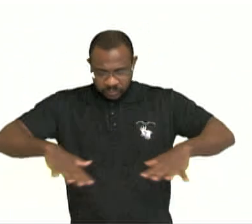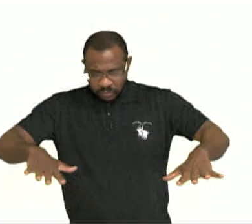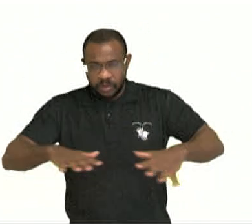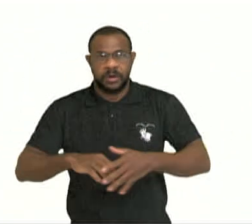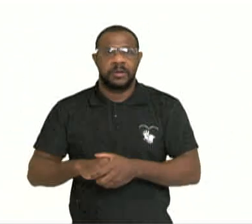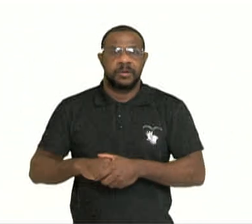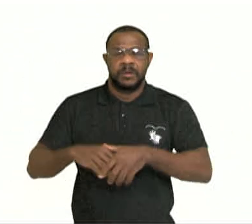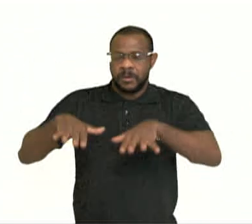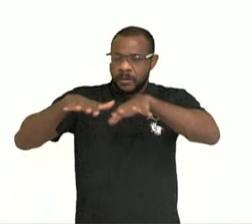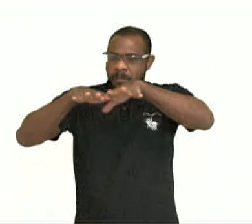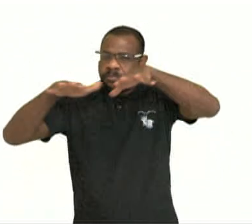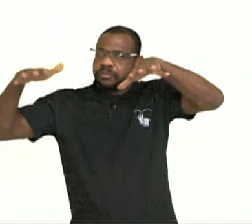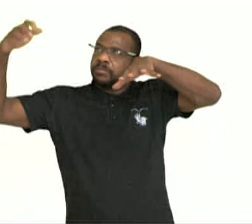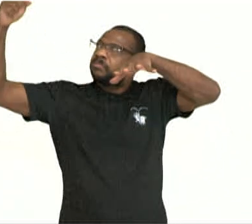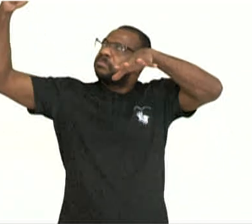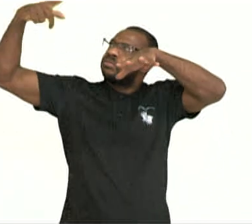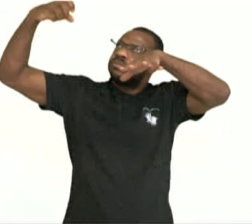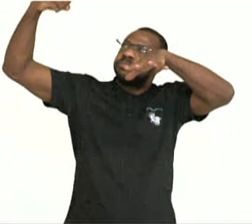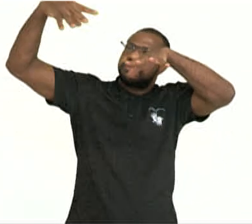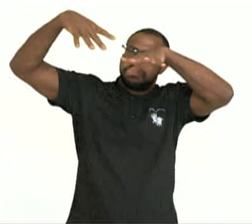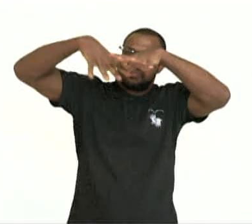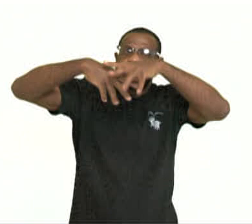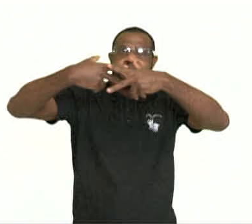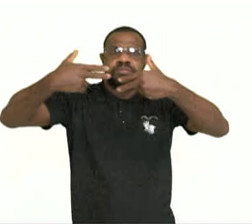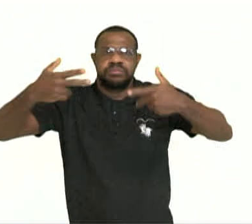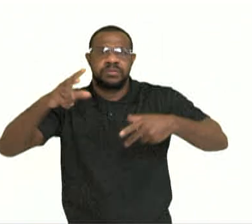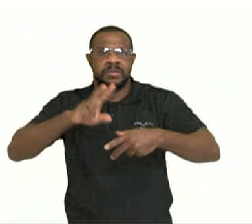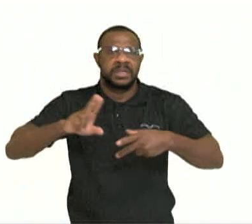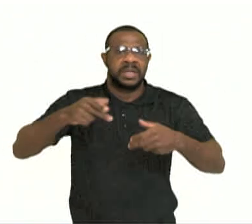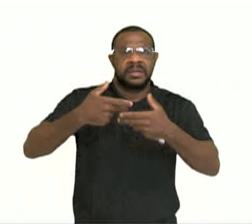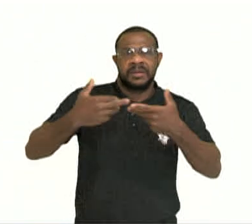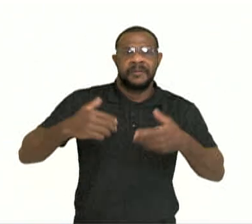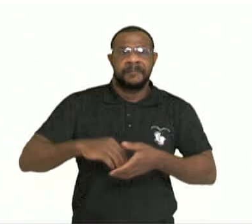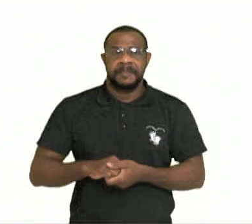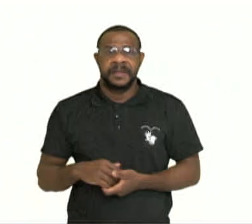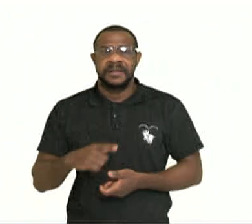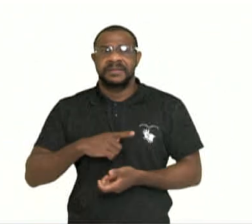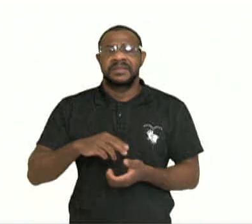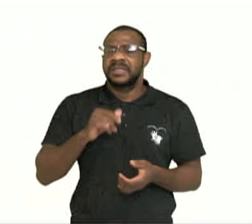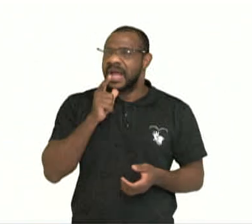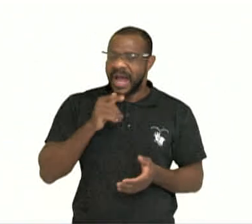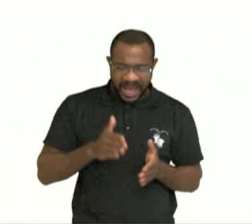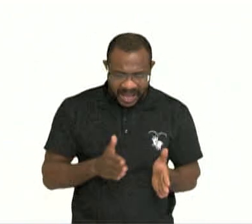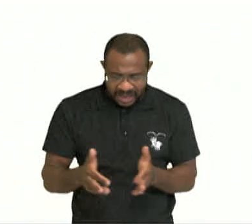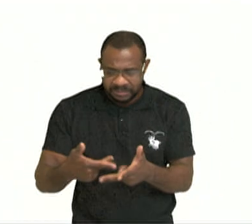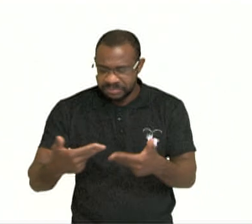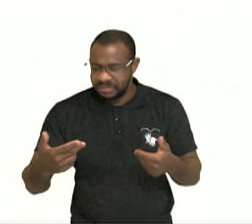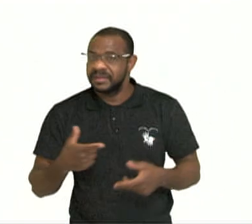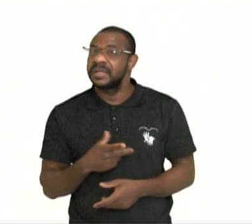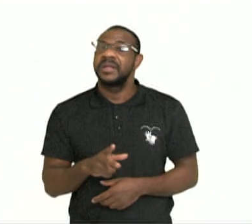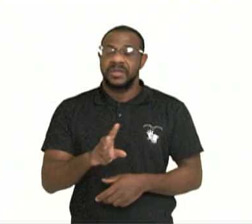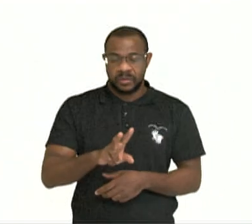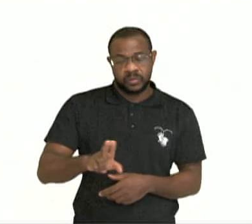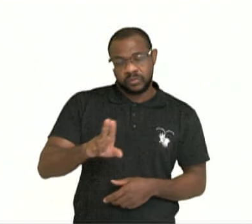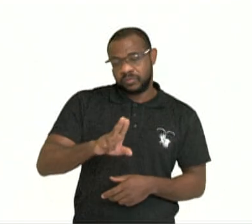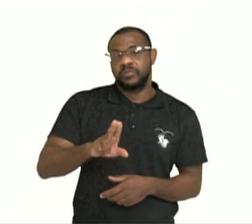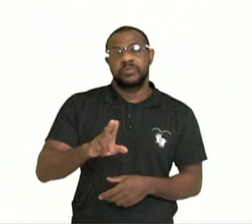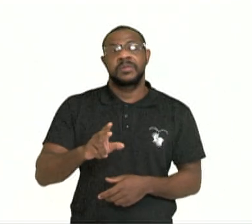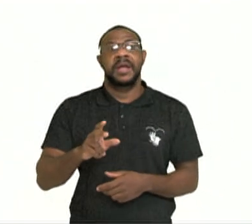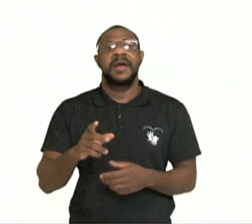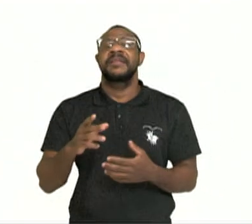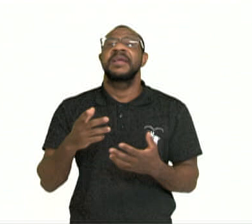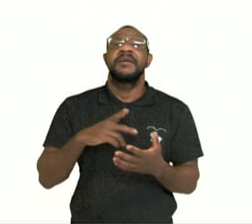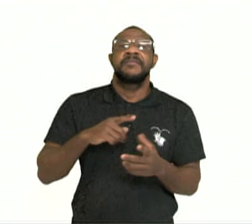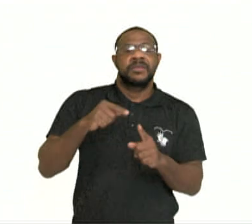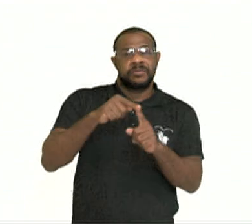da hidroeletricidade aqui que utiliza a água dos rios. Então nós temos várias formas de obtenção de energia. E